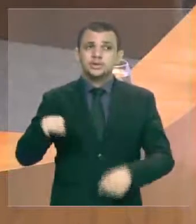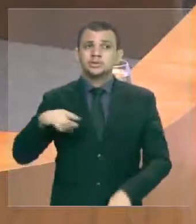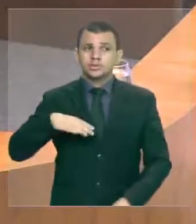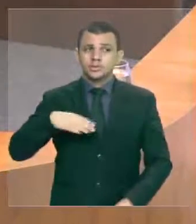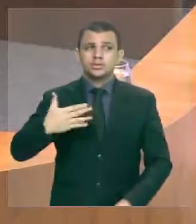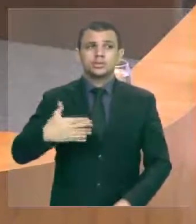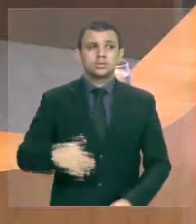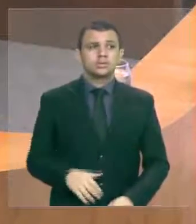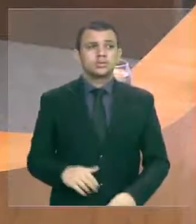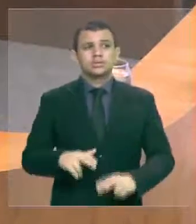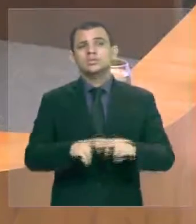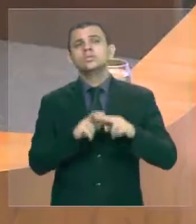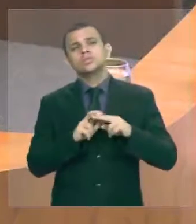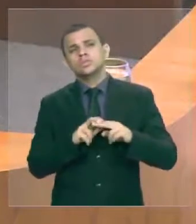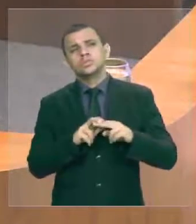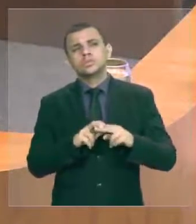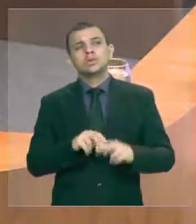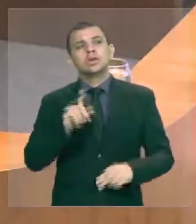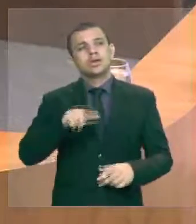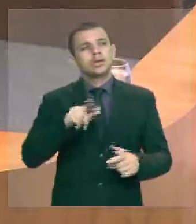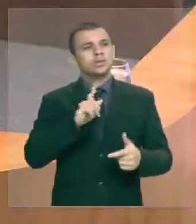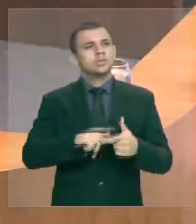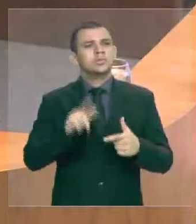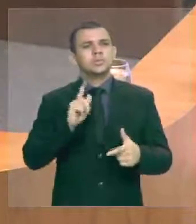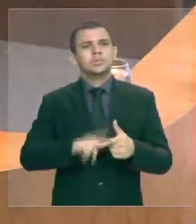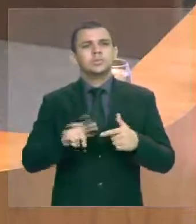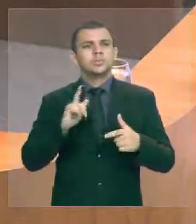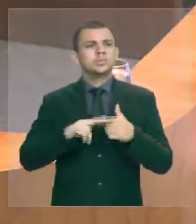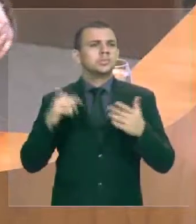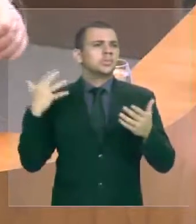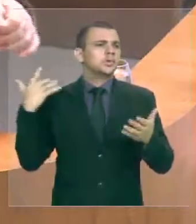trata de um problema crônico.